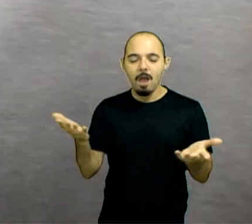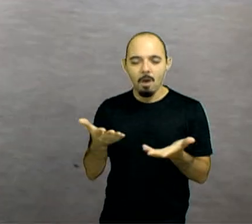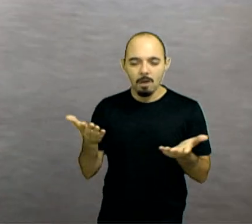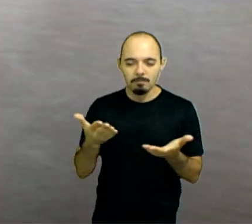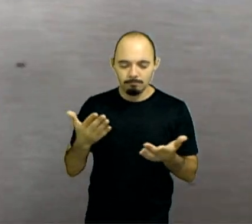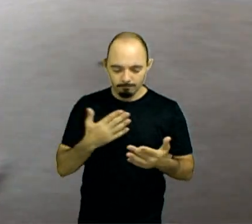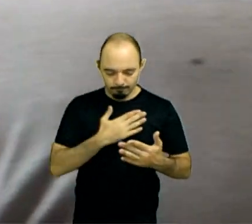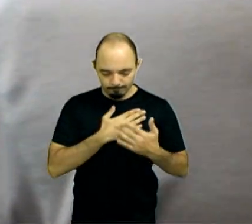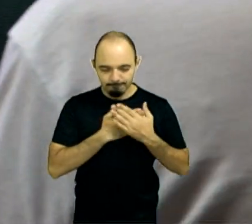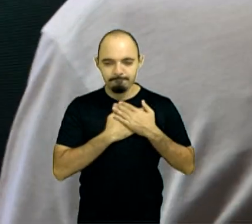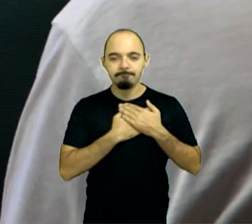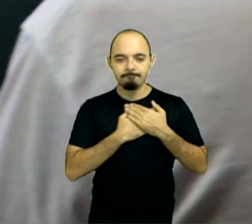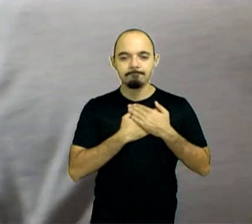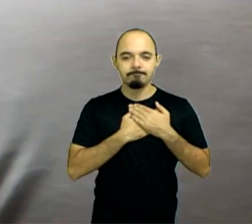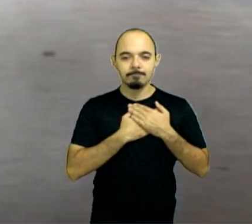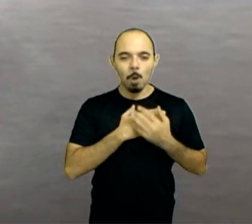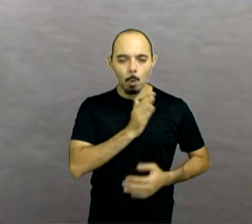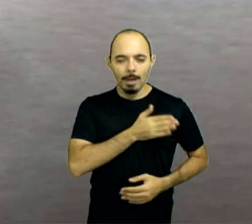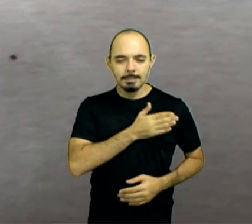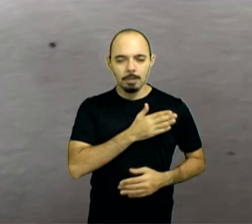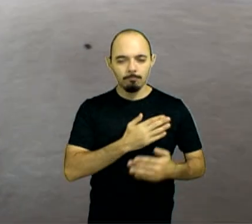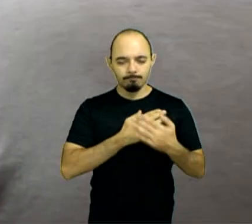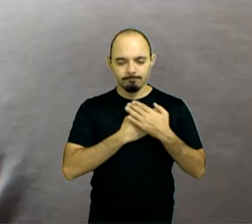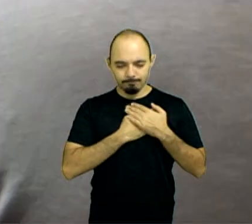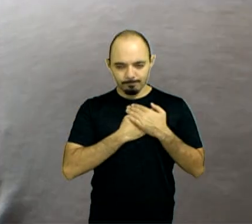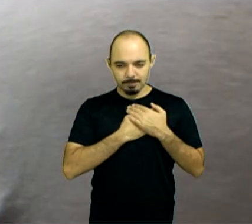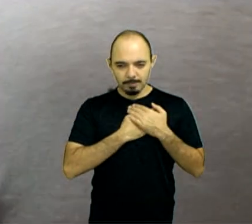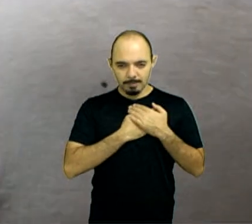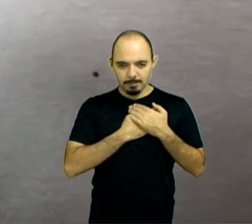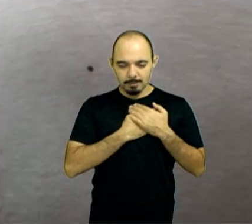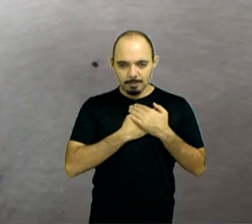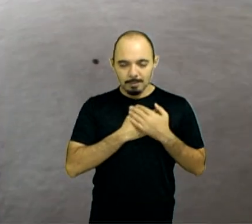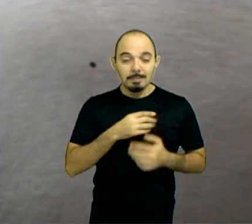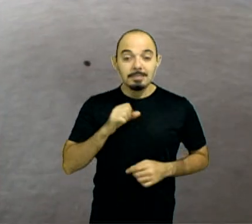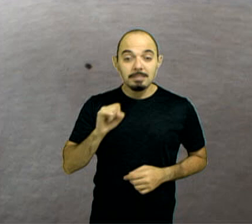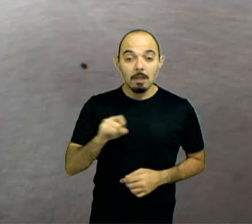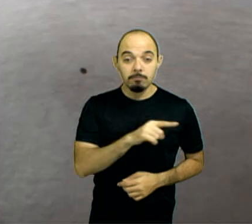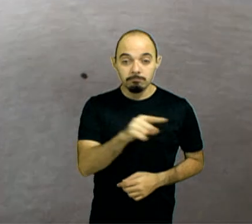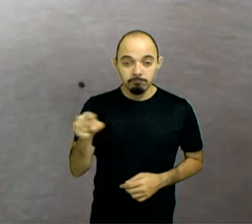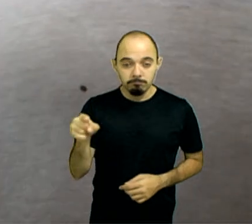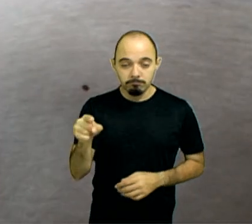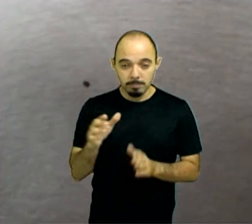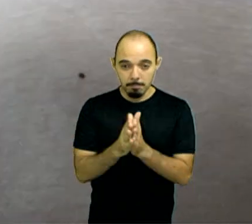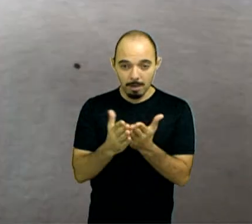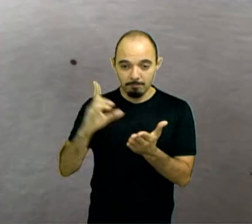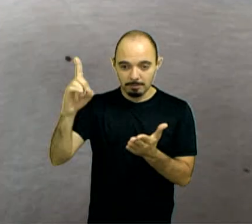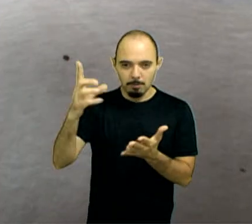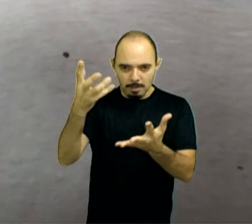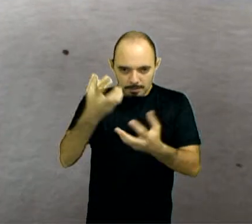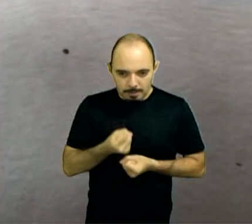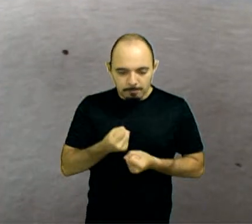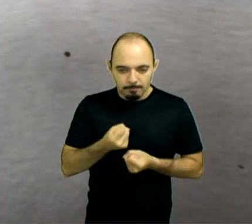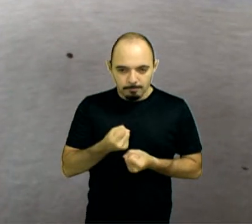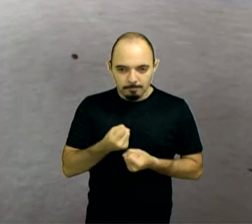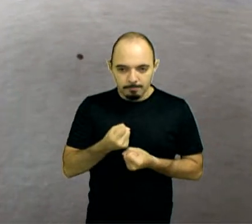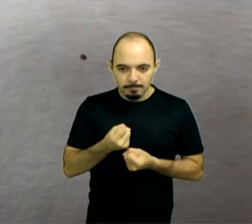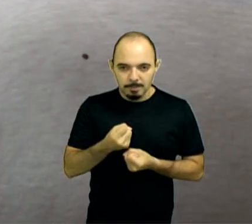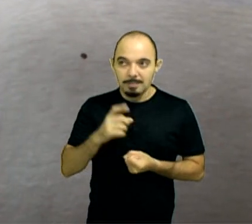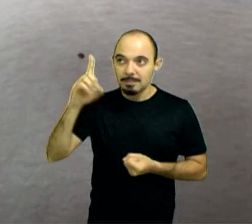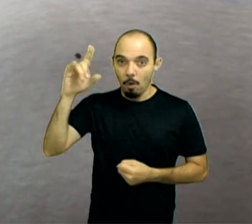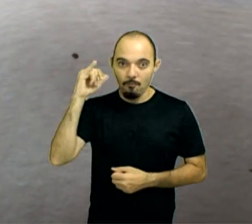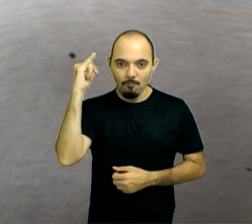coração. E você que recebeu essa palavra, alguma coisa que Deus falou ao seu coração, fala agora com